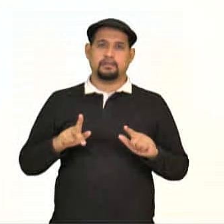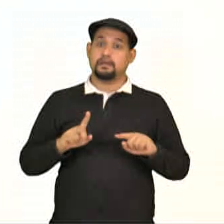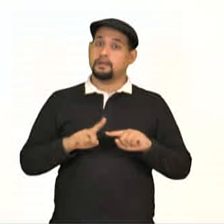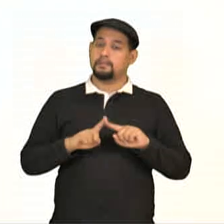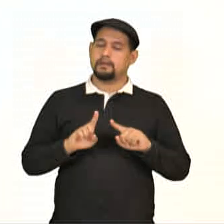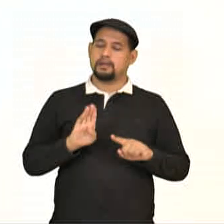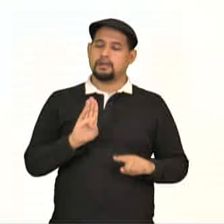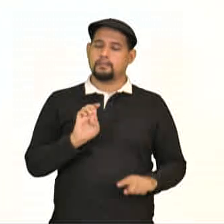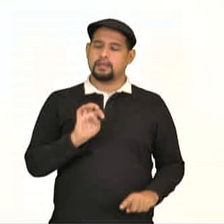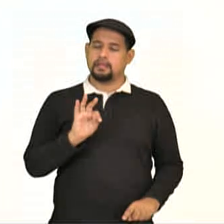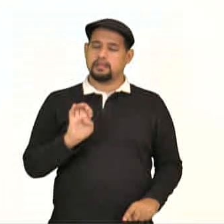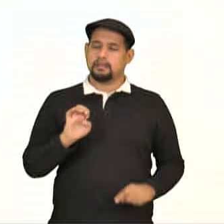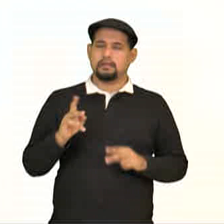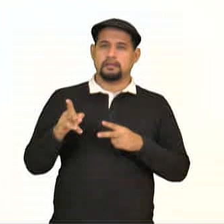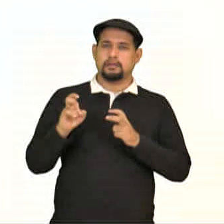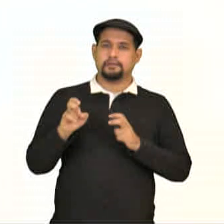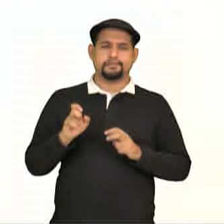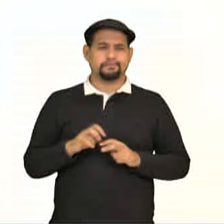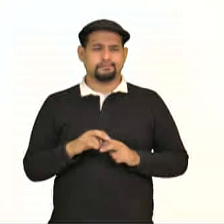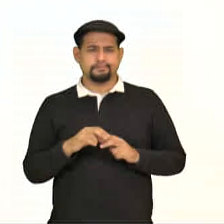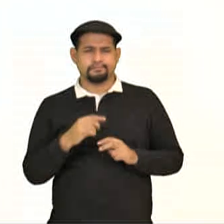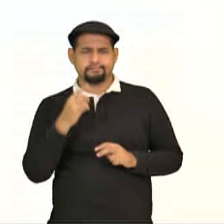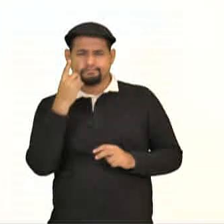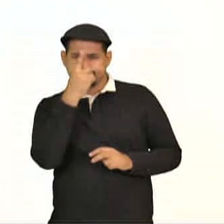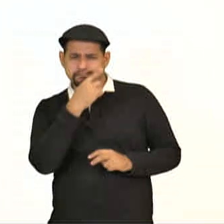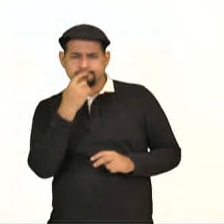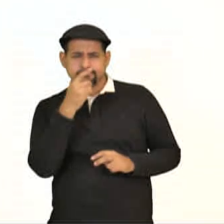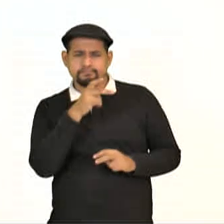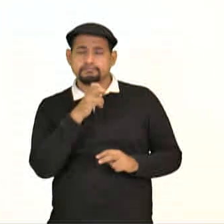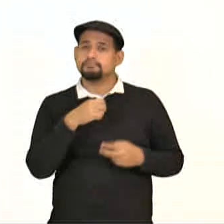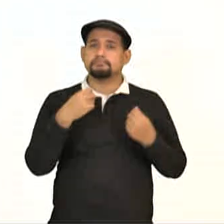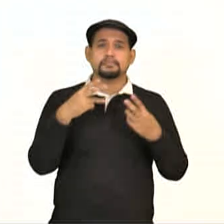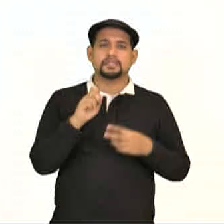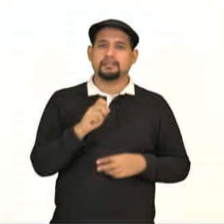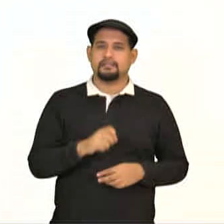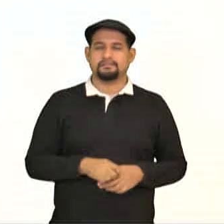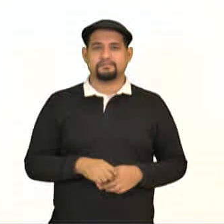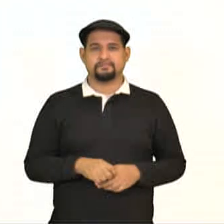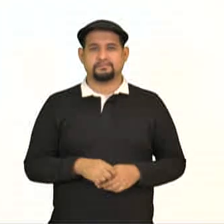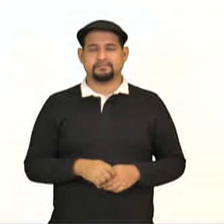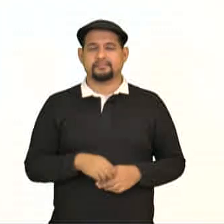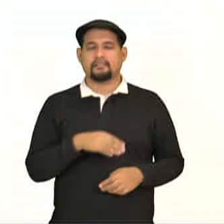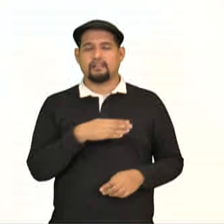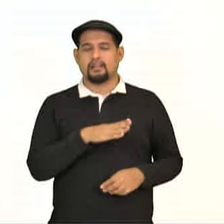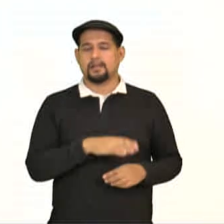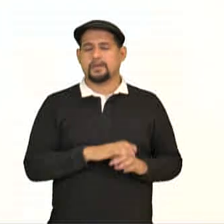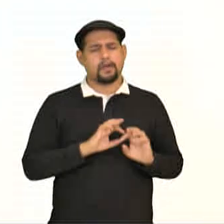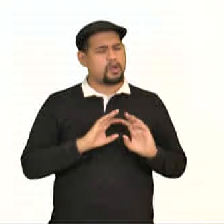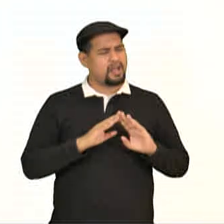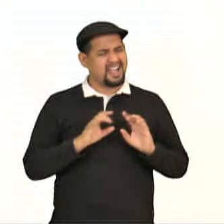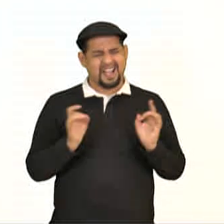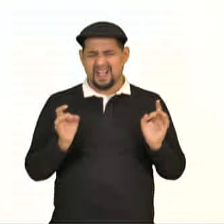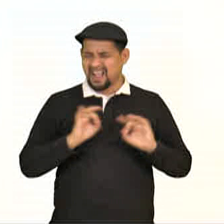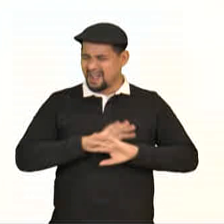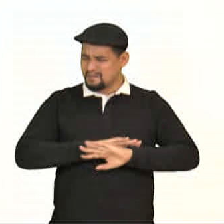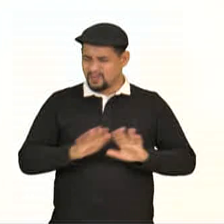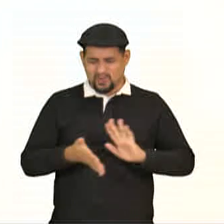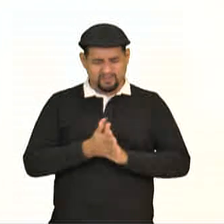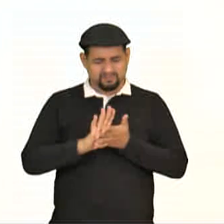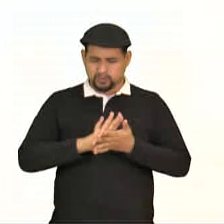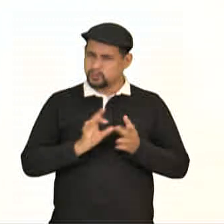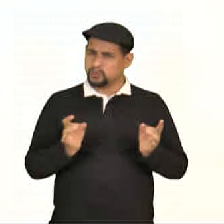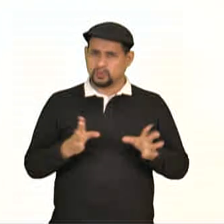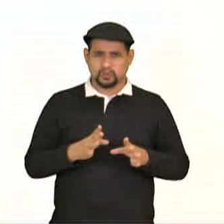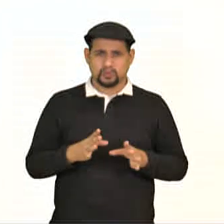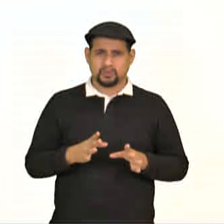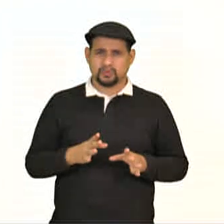Beth notou, pela cara do Márcio, quando ele disse, que estava tudo acabado.